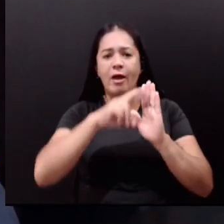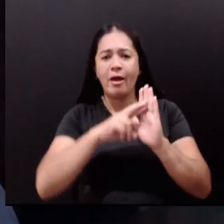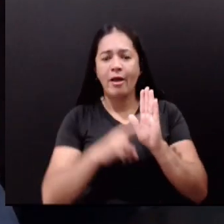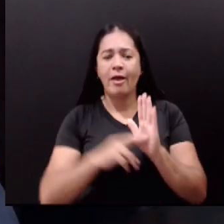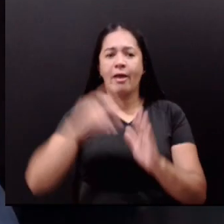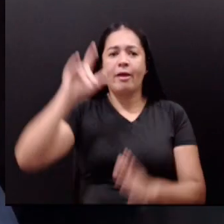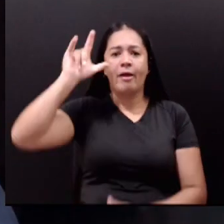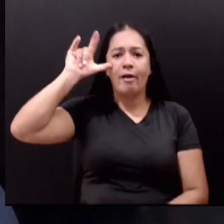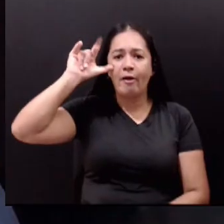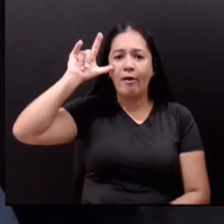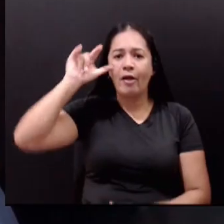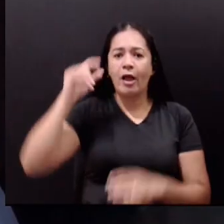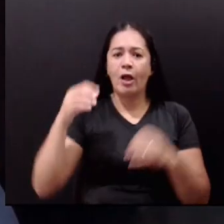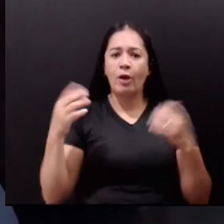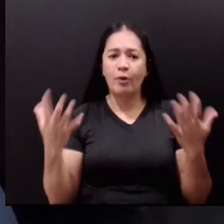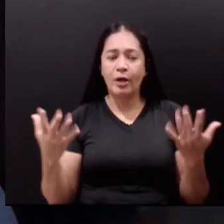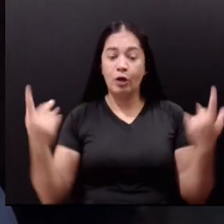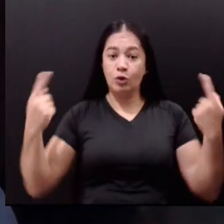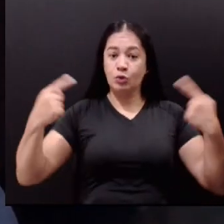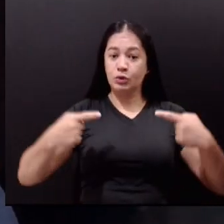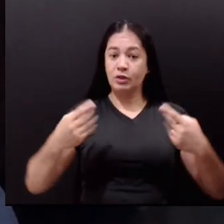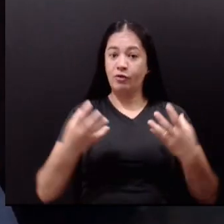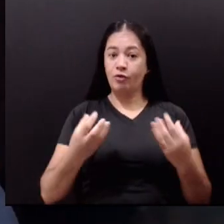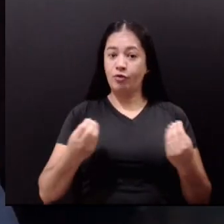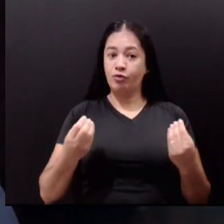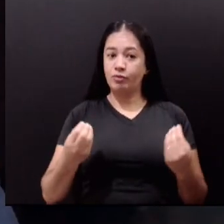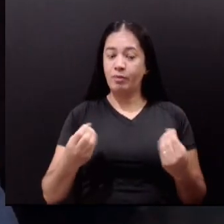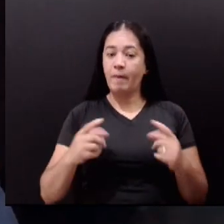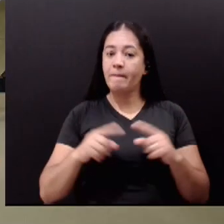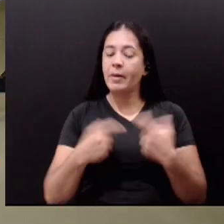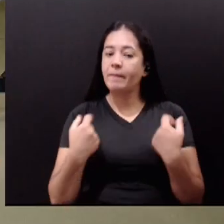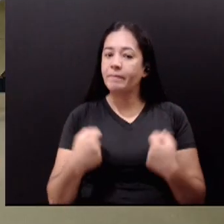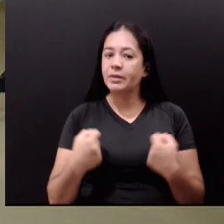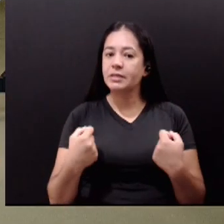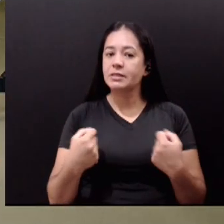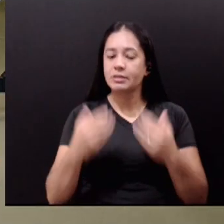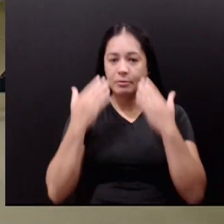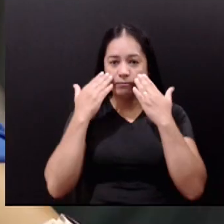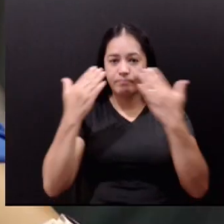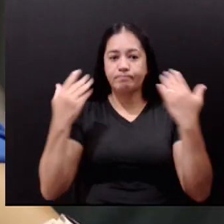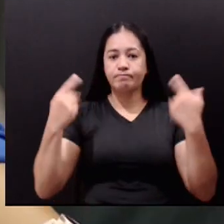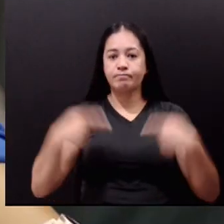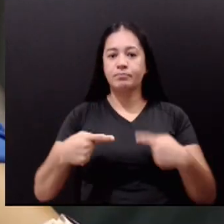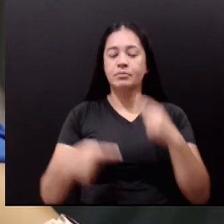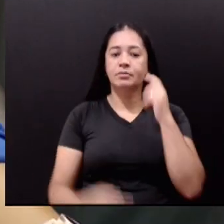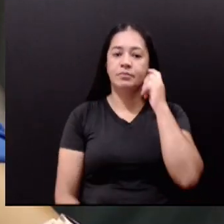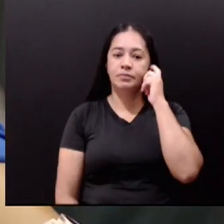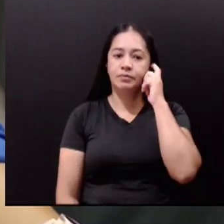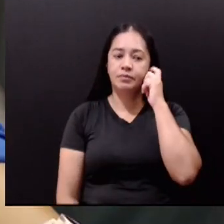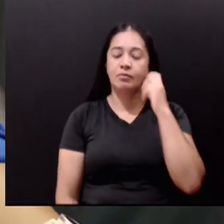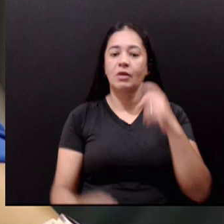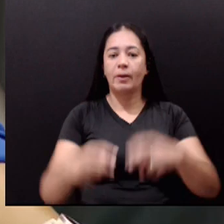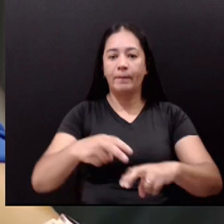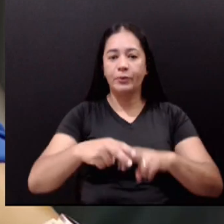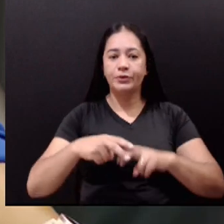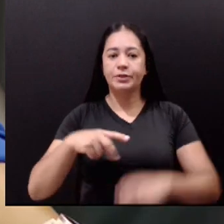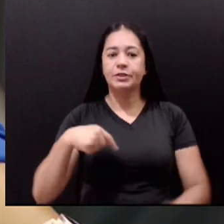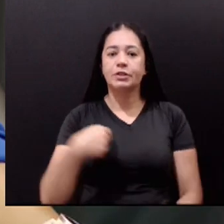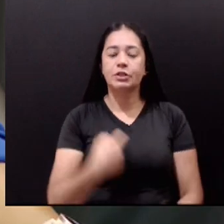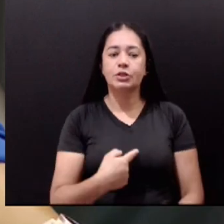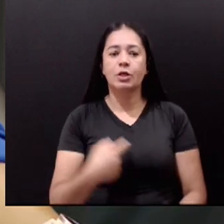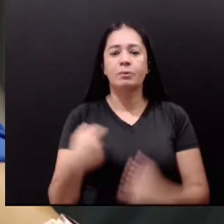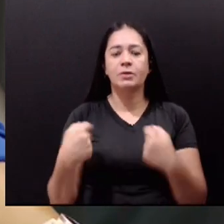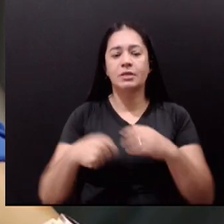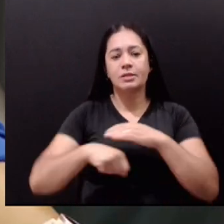um desafio muito grande, mas a gente não pode abrir mão desse desafio de forma nenhuma. E é por isso que a gente precisa debater, a gente precisa conversar, a gente precisa